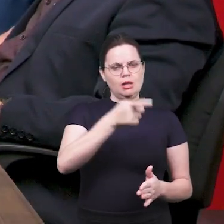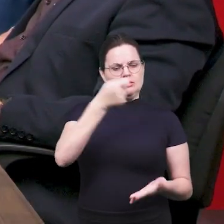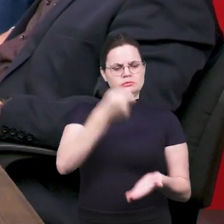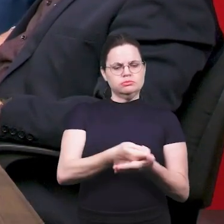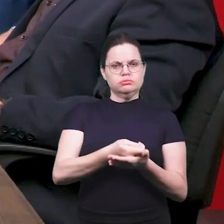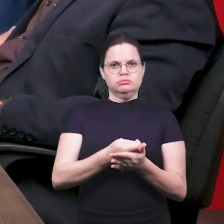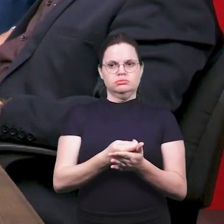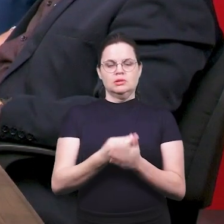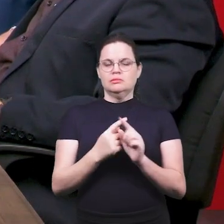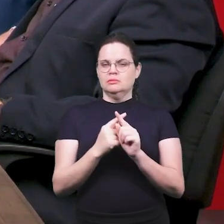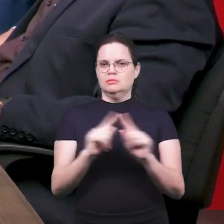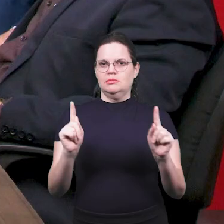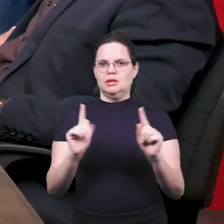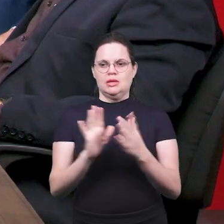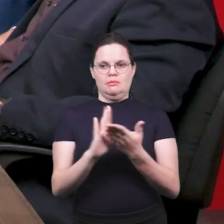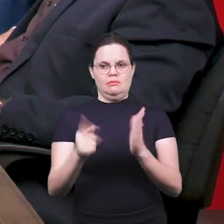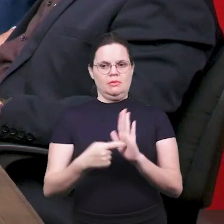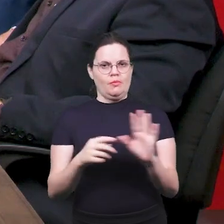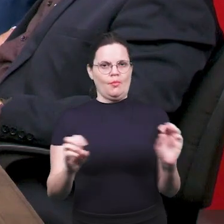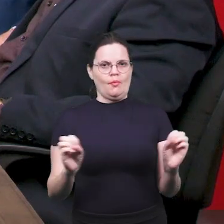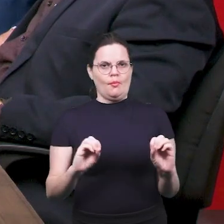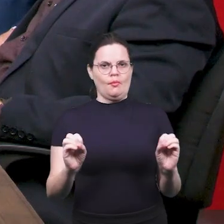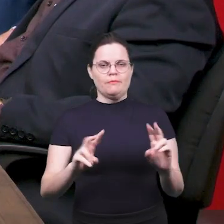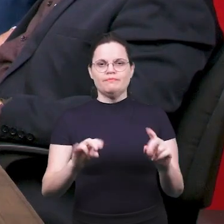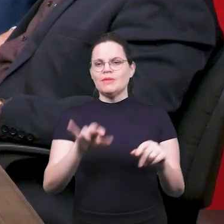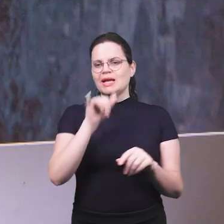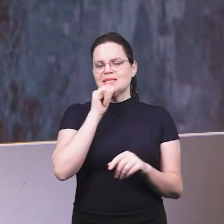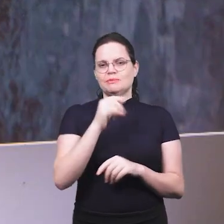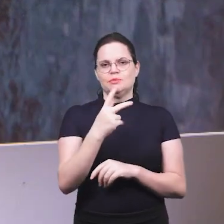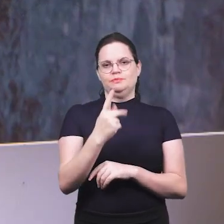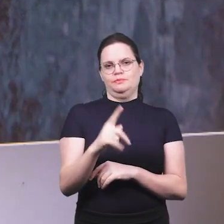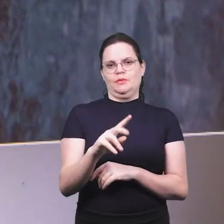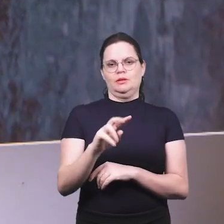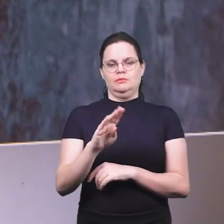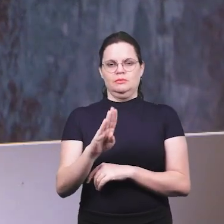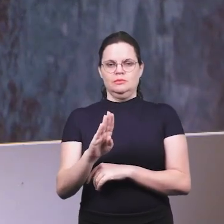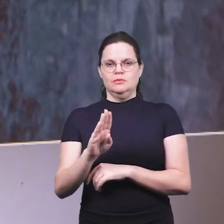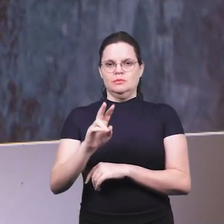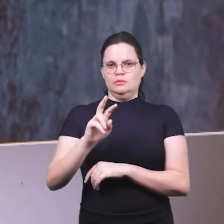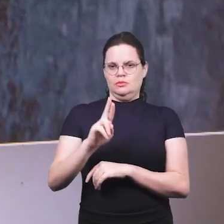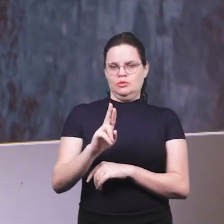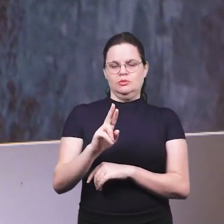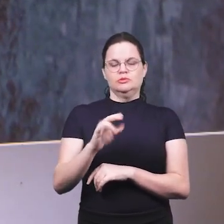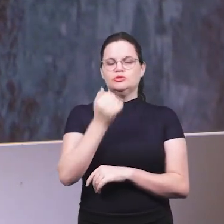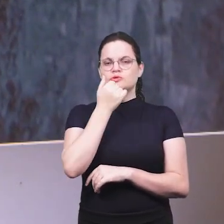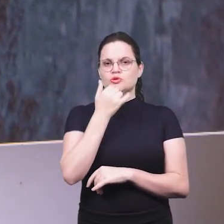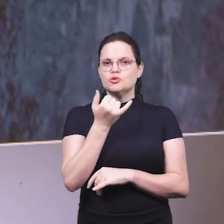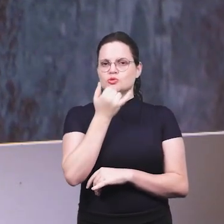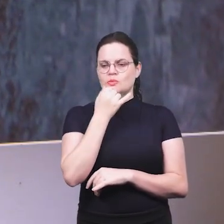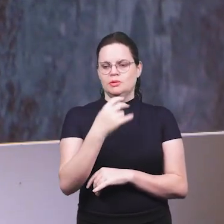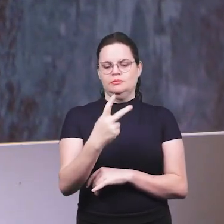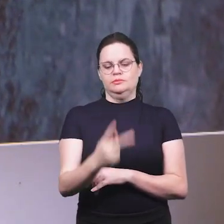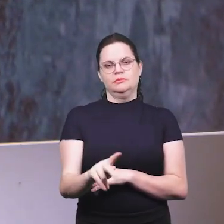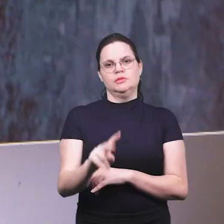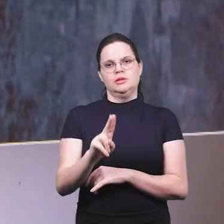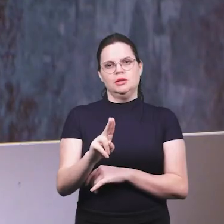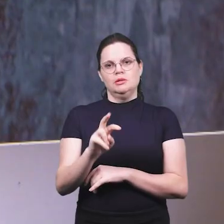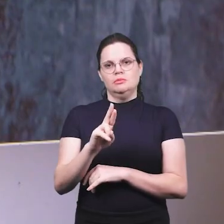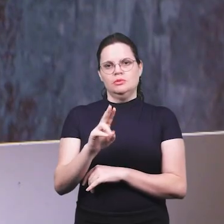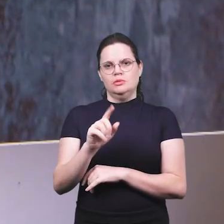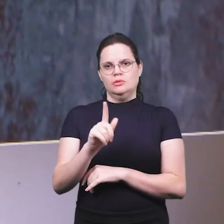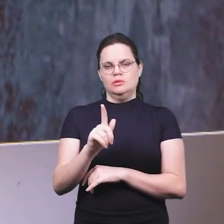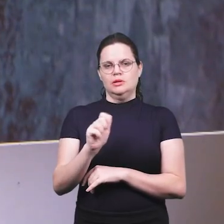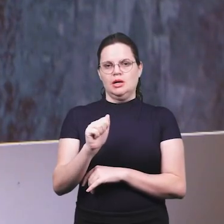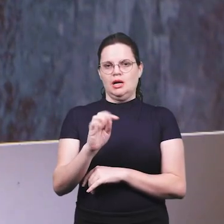ali mesmo, mas a Bíblia não fala sobre purgatório. Não, mas aí usa lá, não. Macabeus fala, Macabeus não é